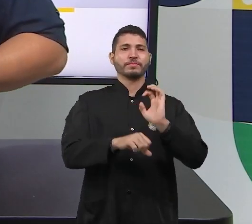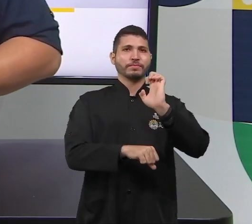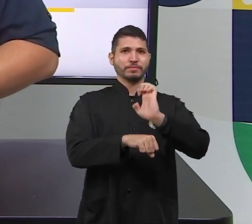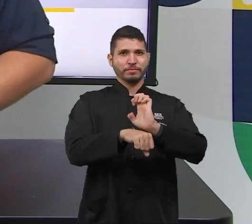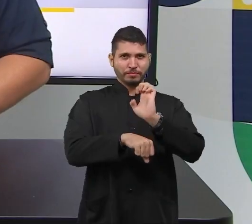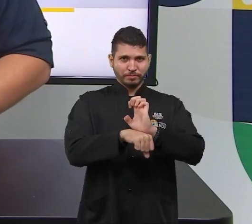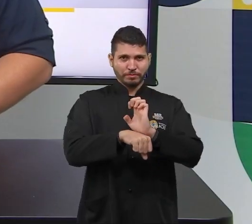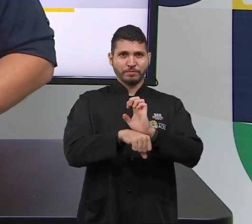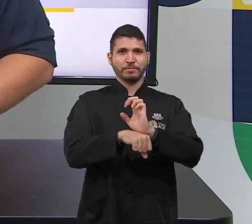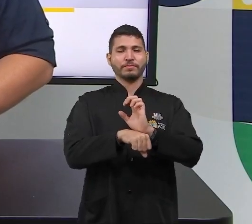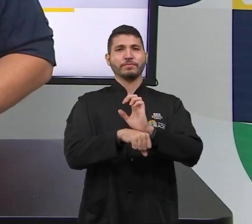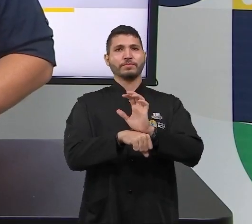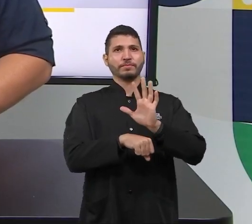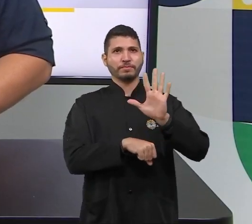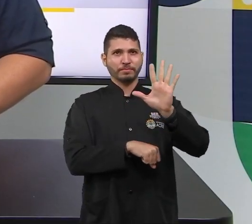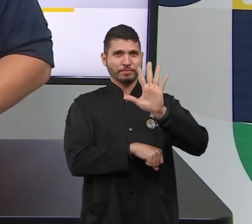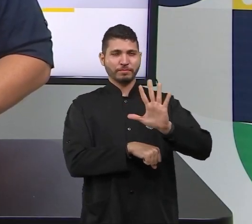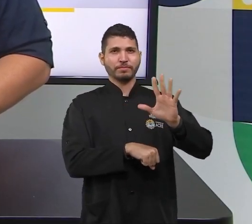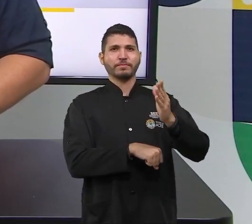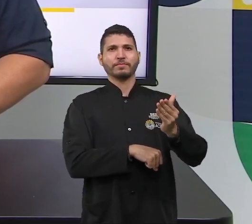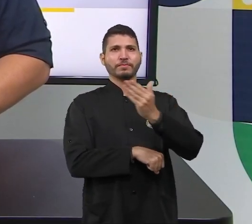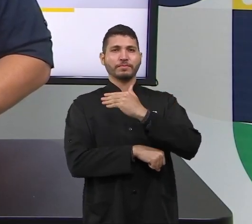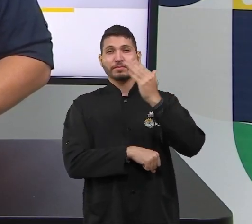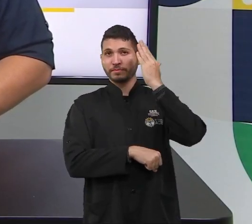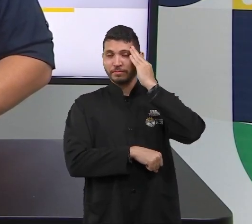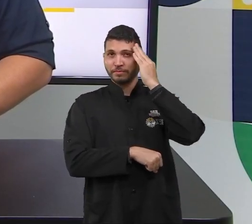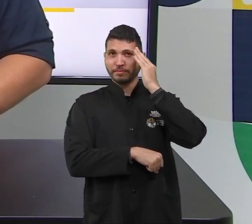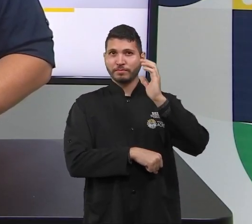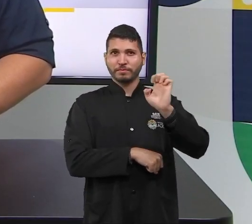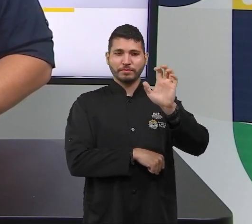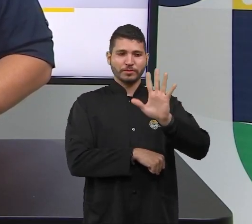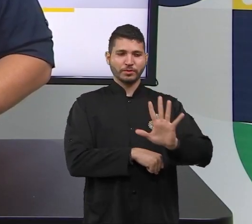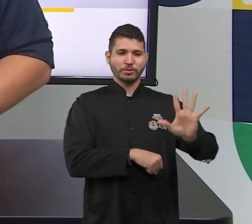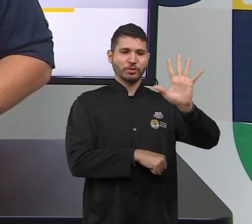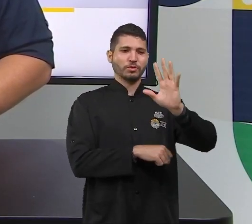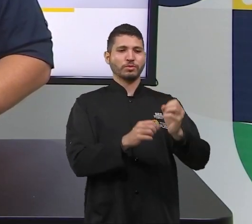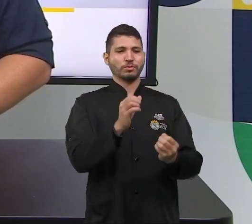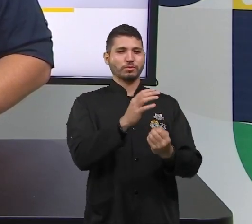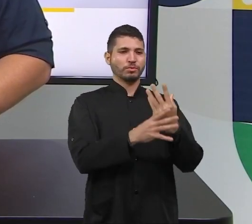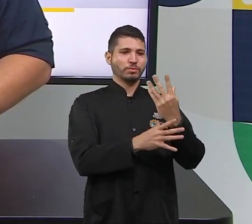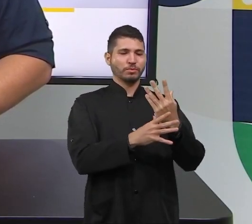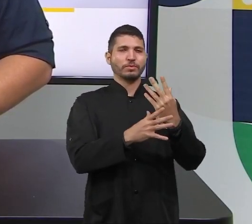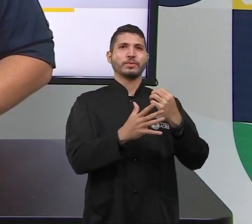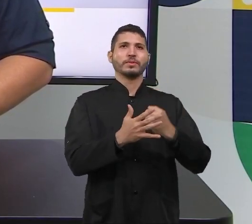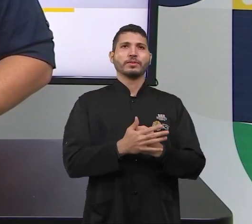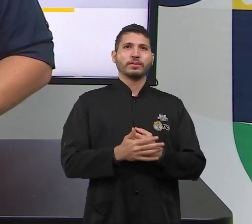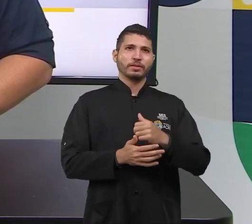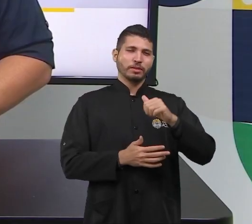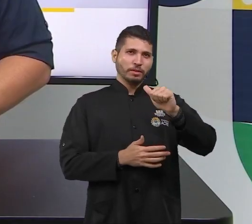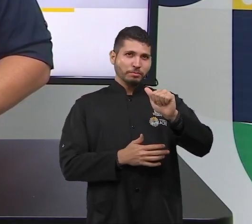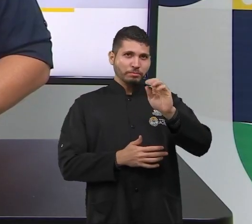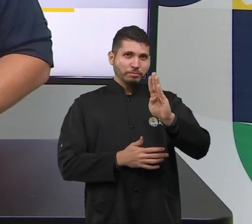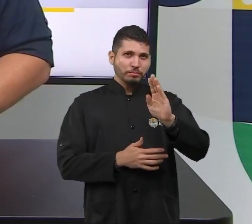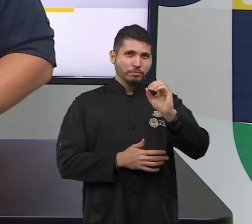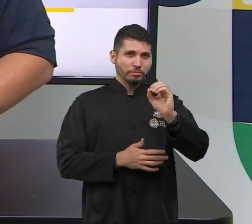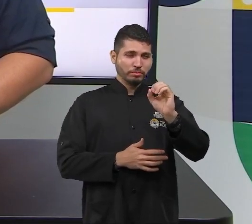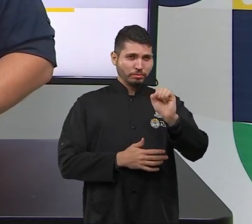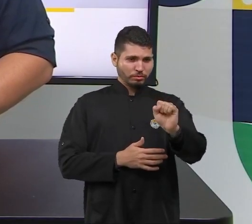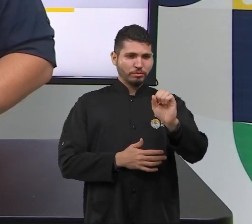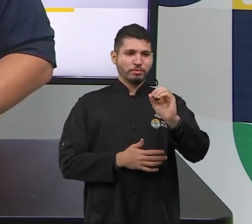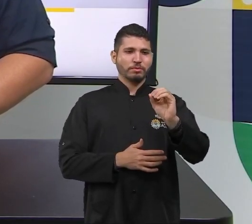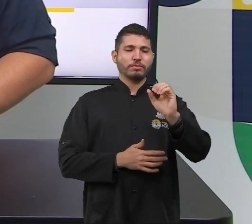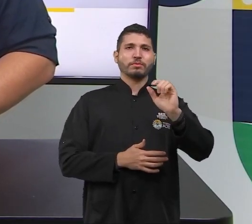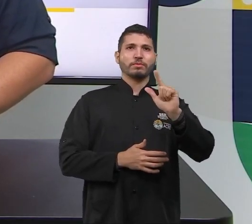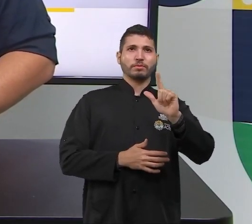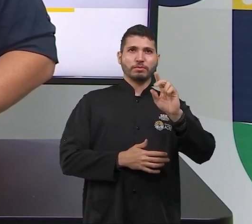um pouco de como que a Europa se tornou verdadeiramente uma Europa absolutista, centralizada,